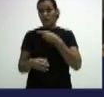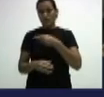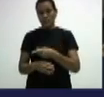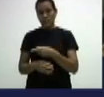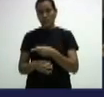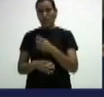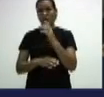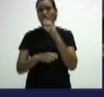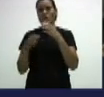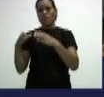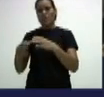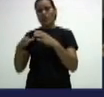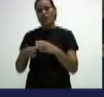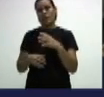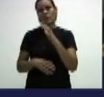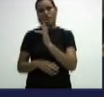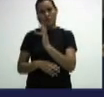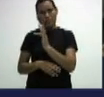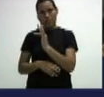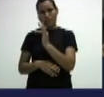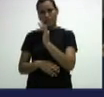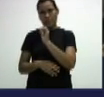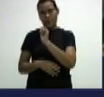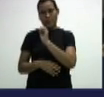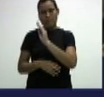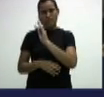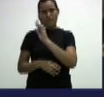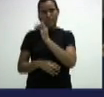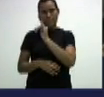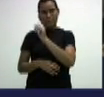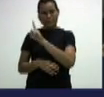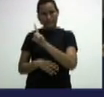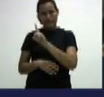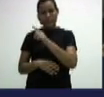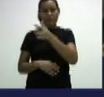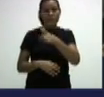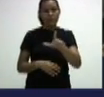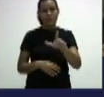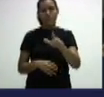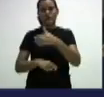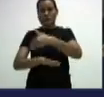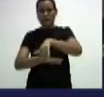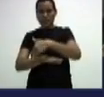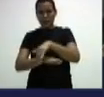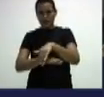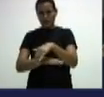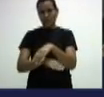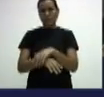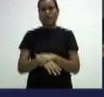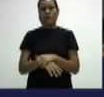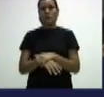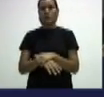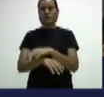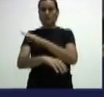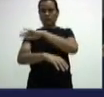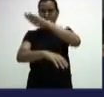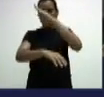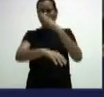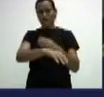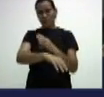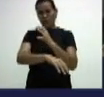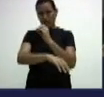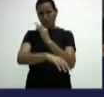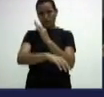E agora, com um novo endereço, mais um endereço, que é, no caso, uma filial, na Cota 200. E aí a